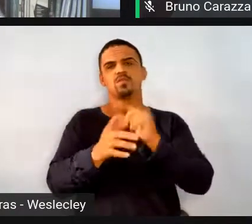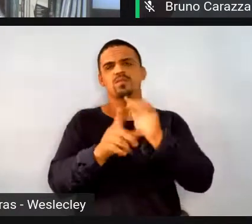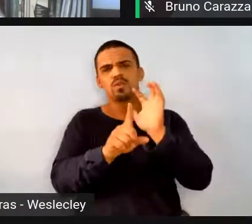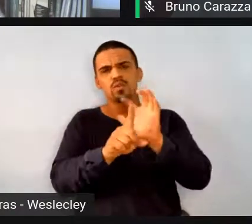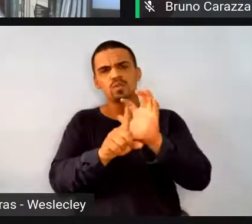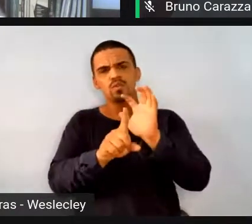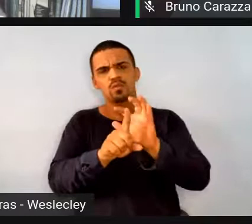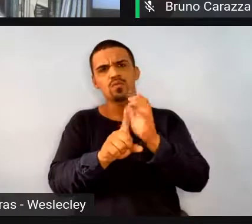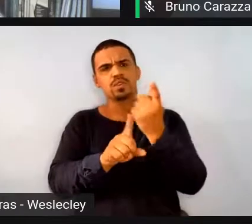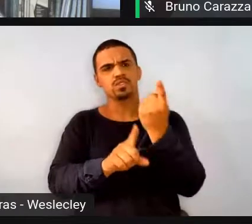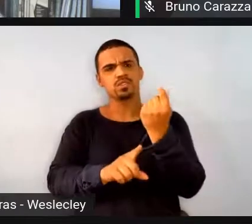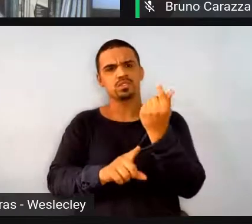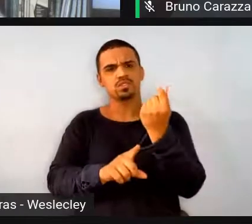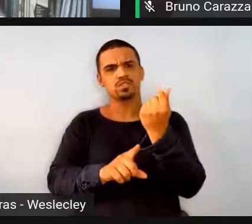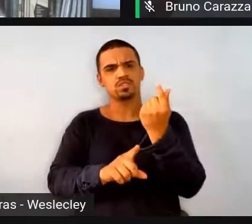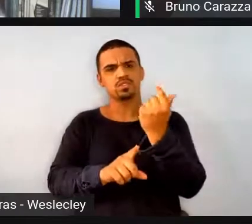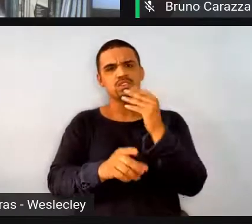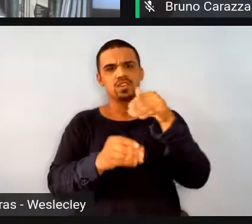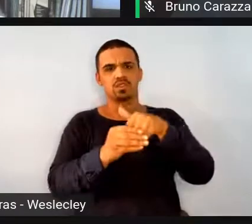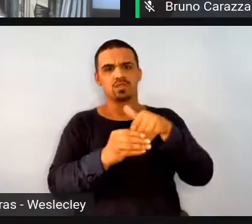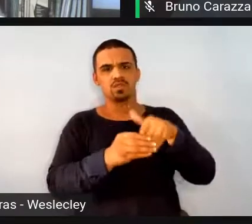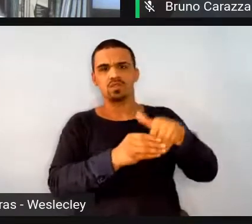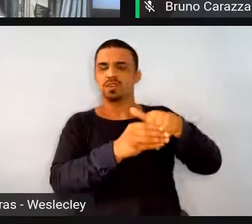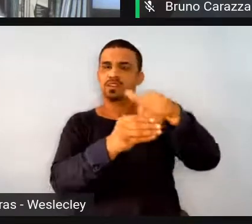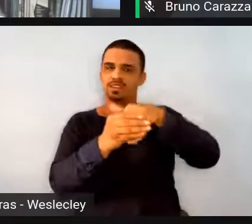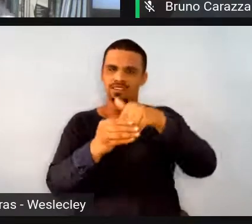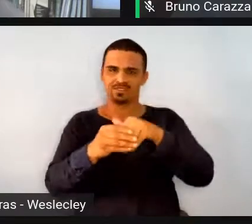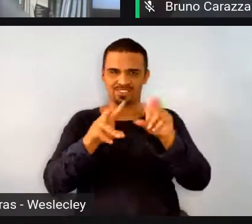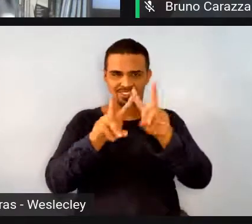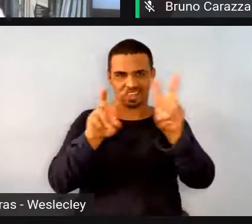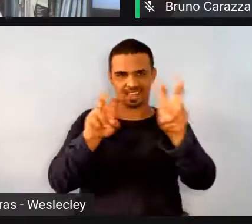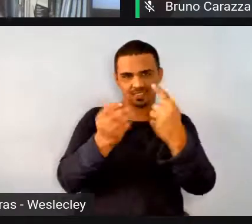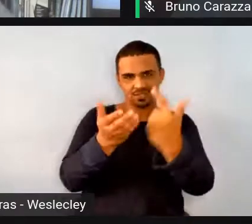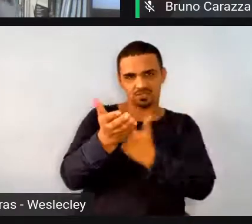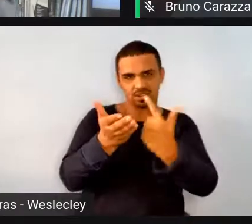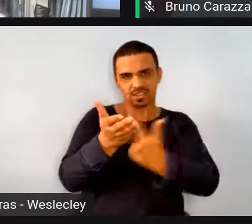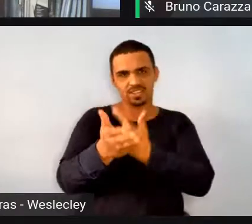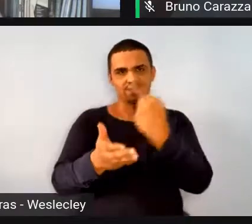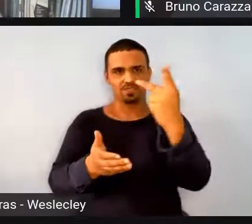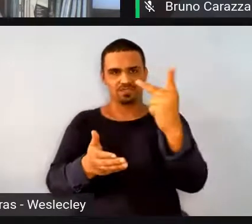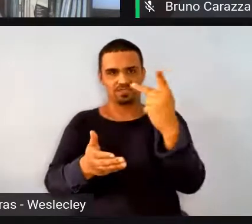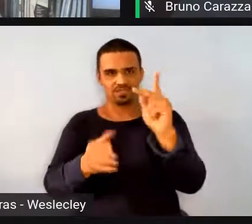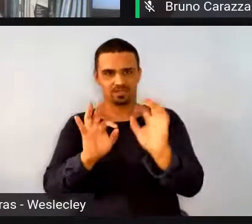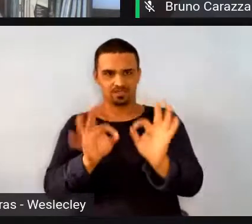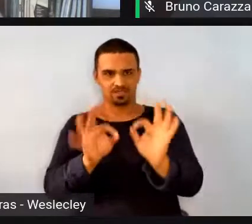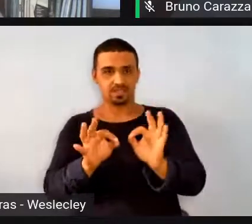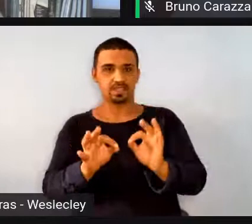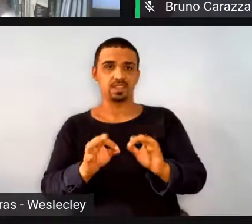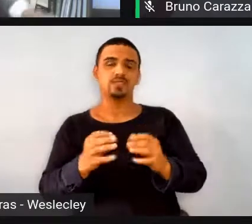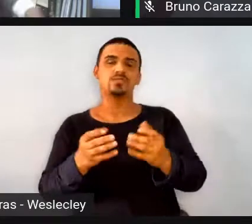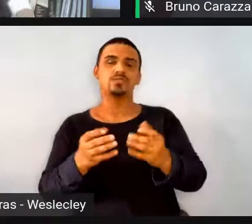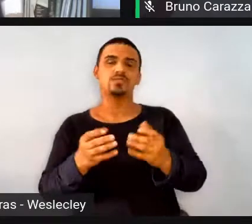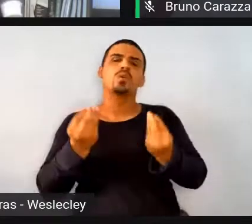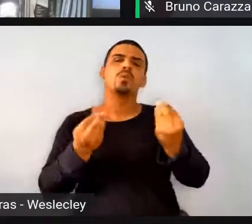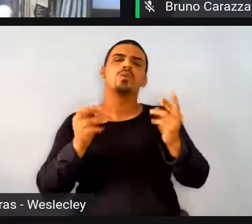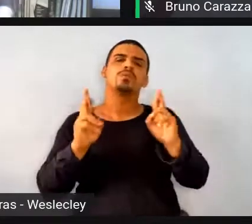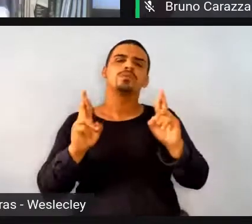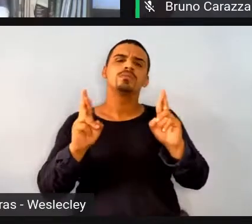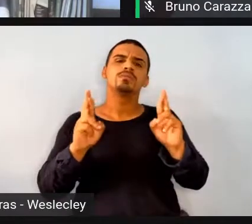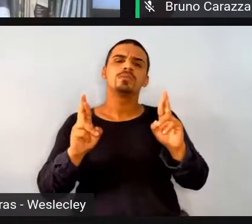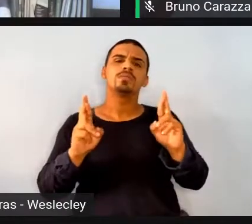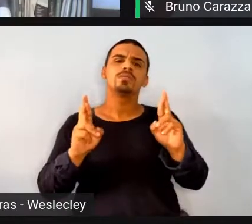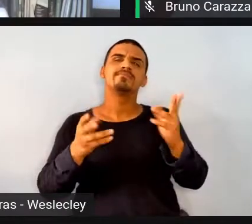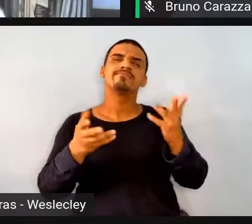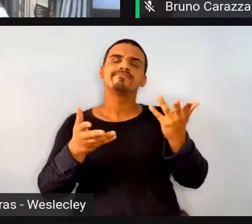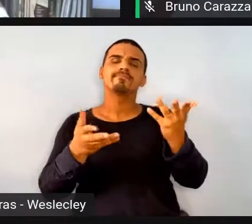do dinheiro nas eleições. Bom, nós esperamos que você nos conte, né, como foi que a concentração